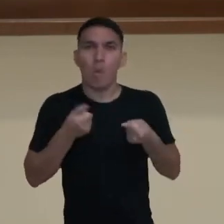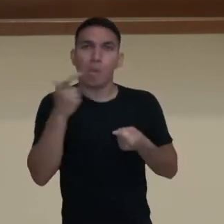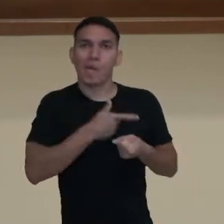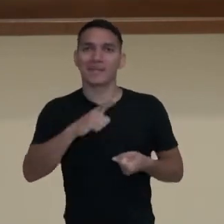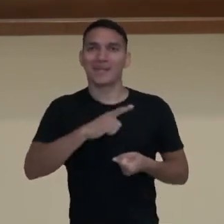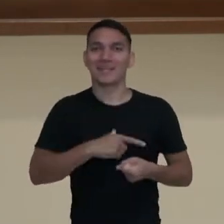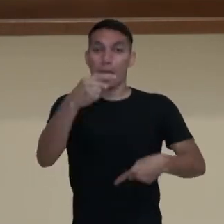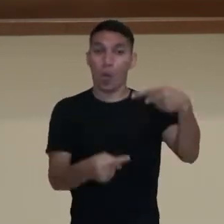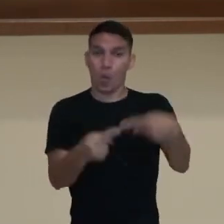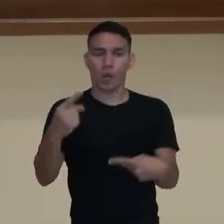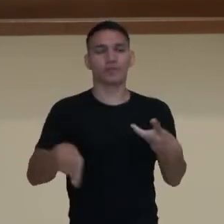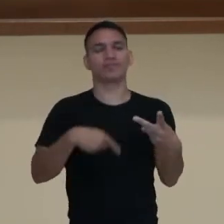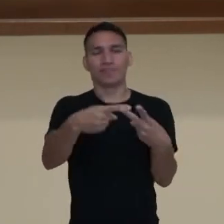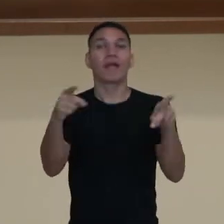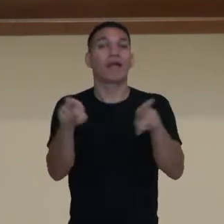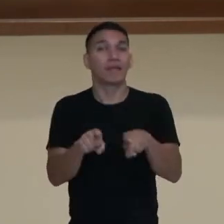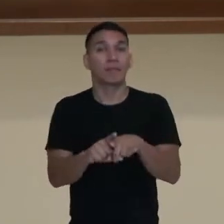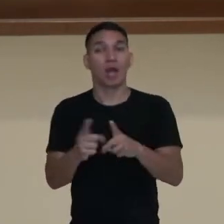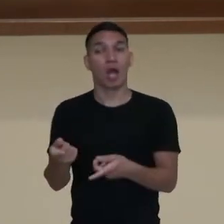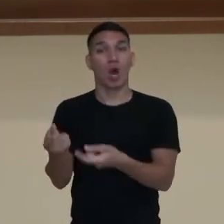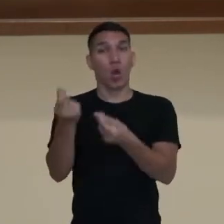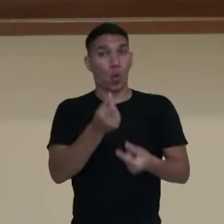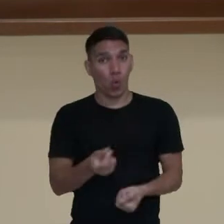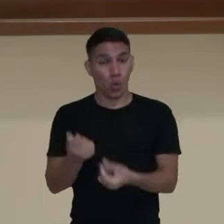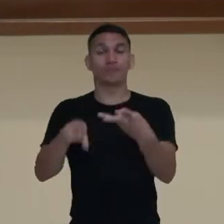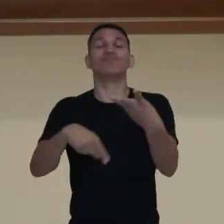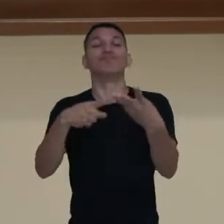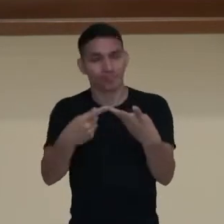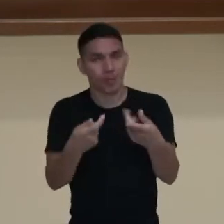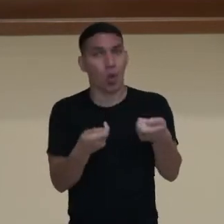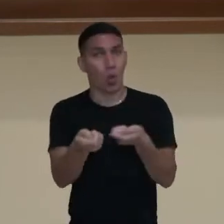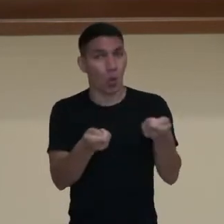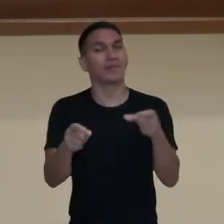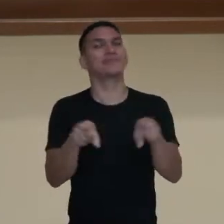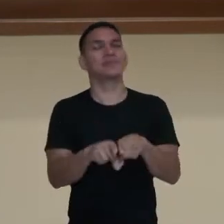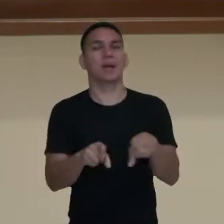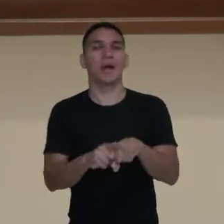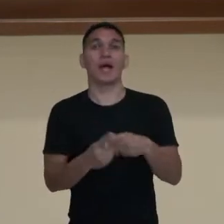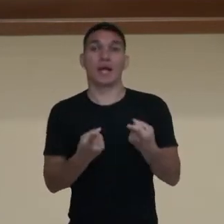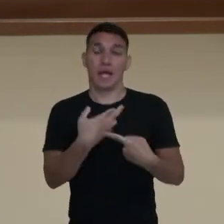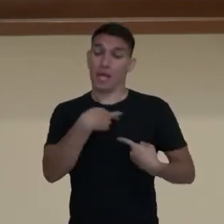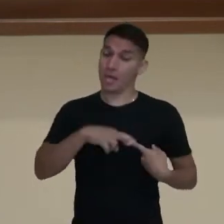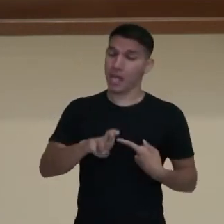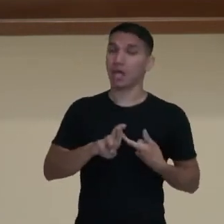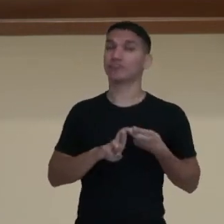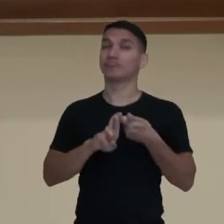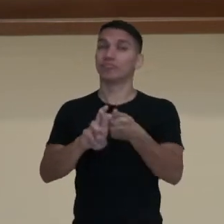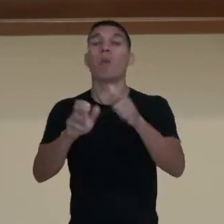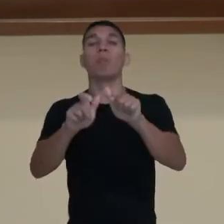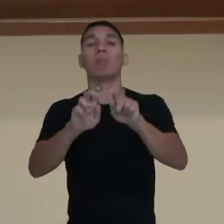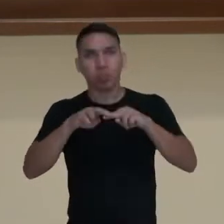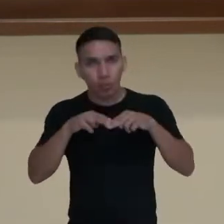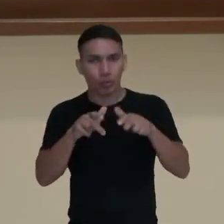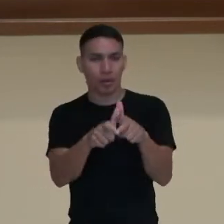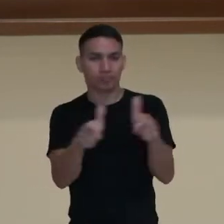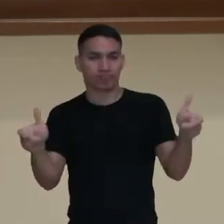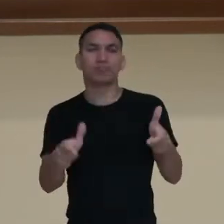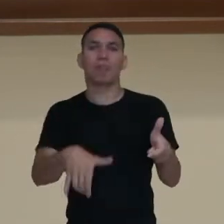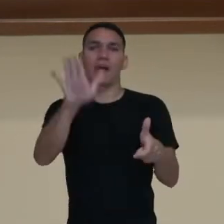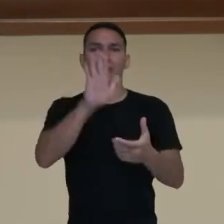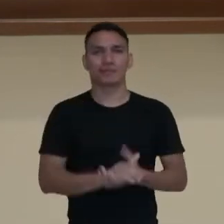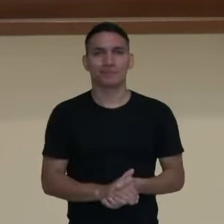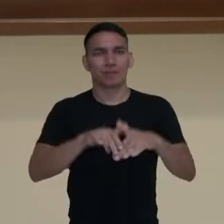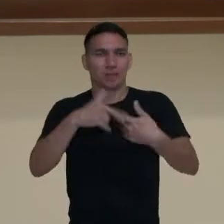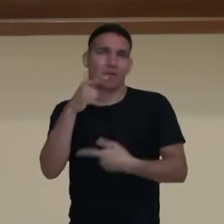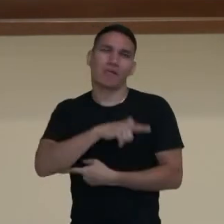dominando economicamente, dominando religiosamente. Então foi um fenômeno de expansão muito grande. E é claro